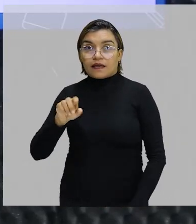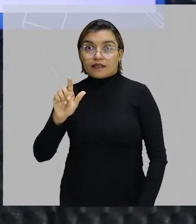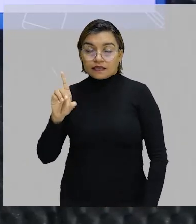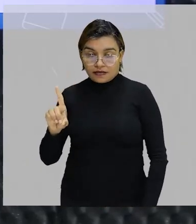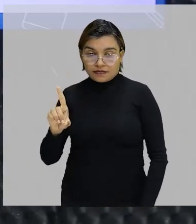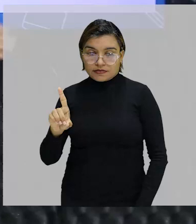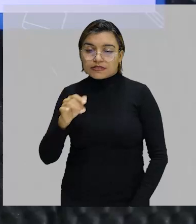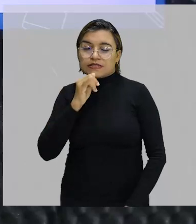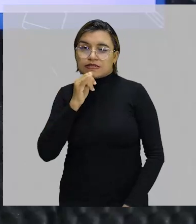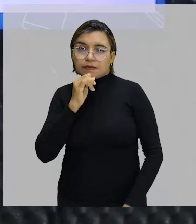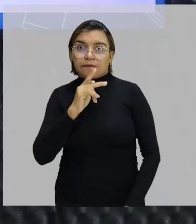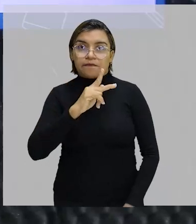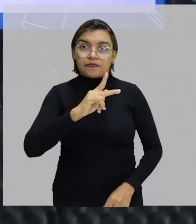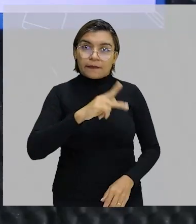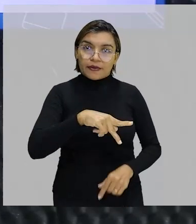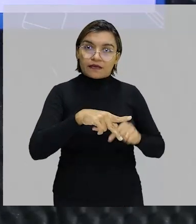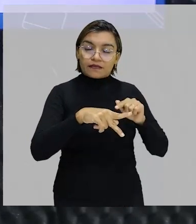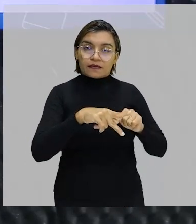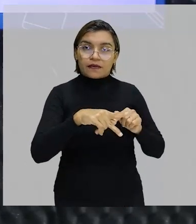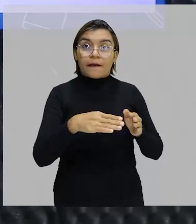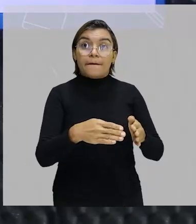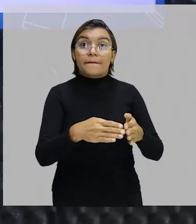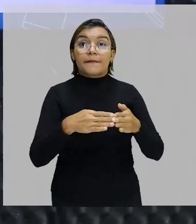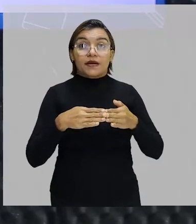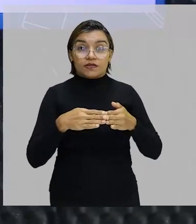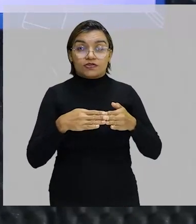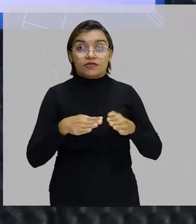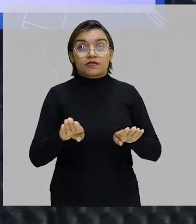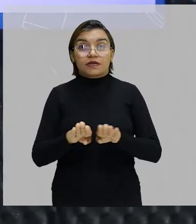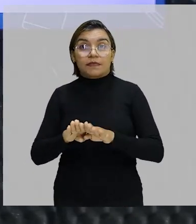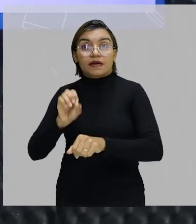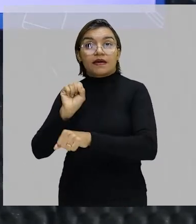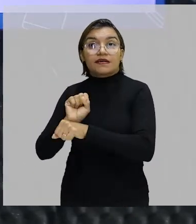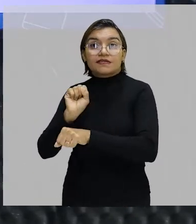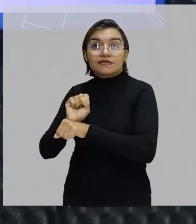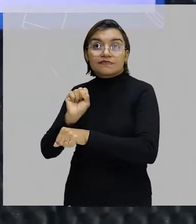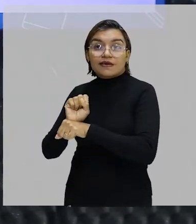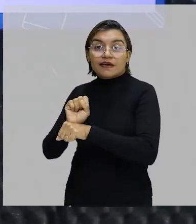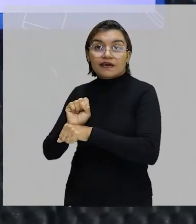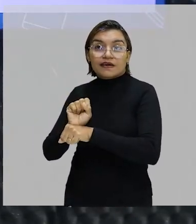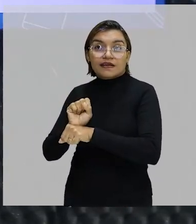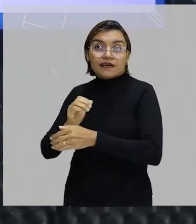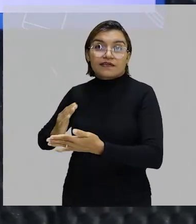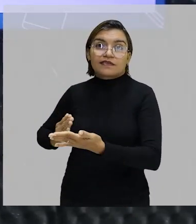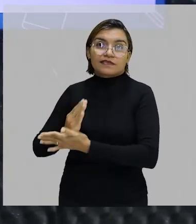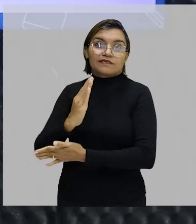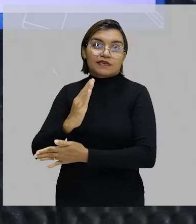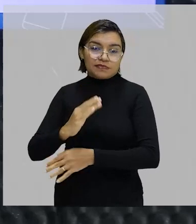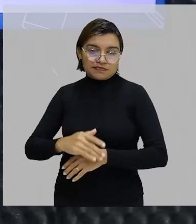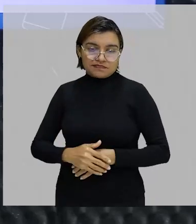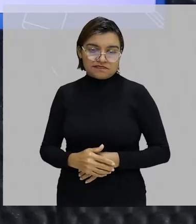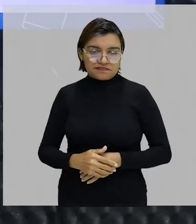aguarda deferimento, né? Pedir e aguardar. ED, espera de deferimento.